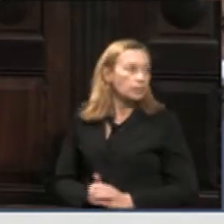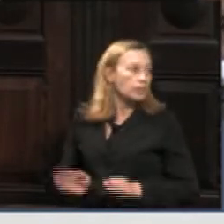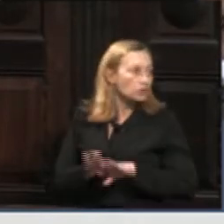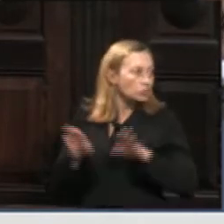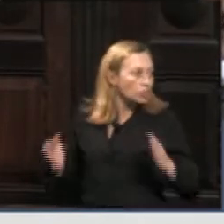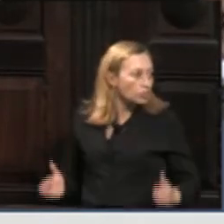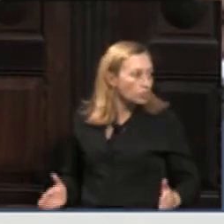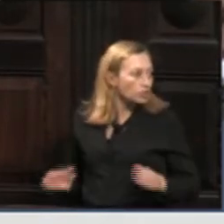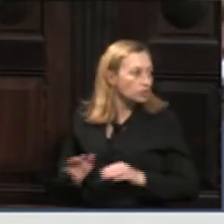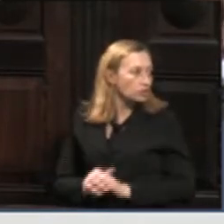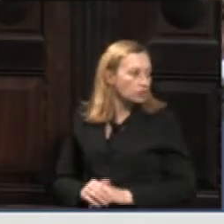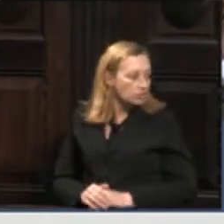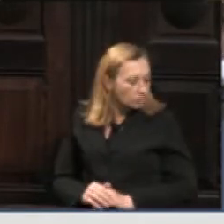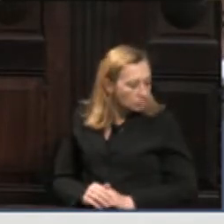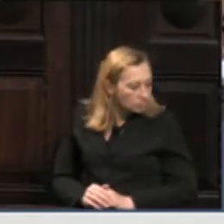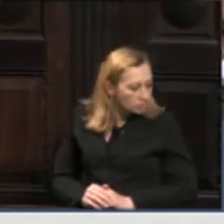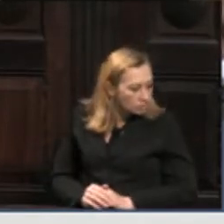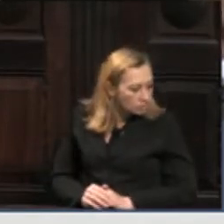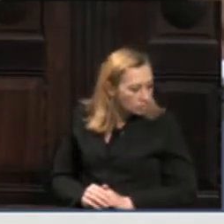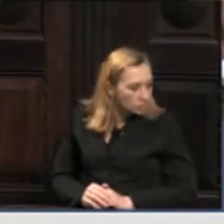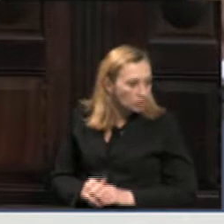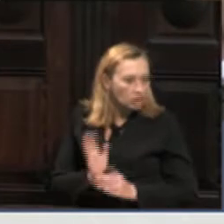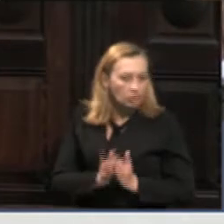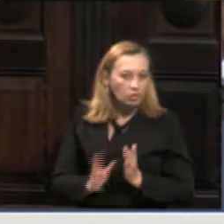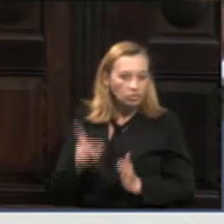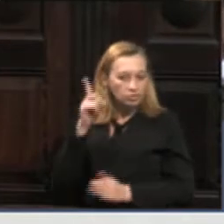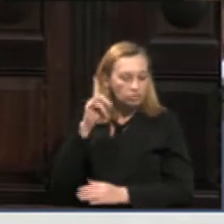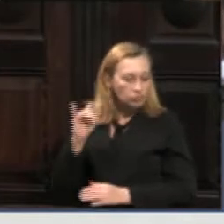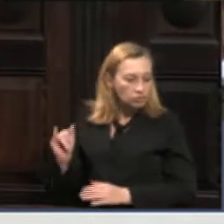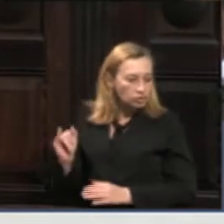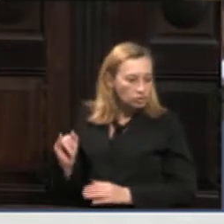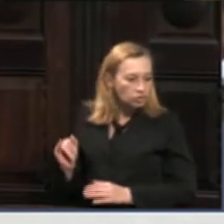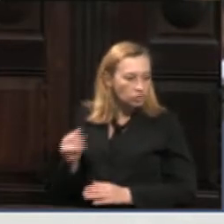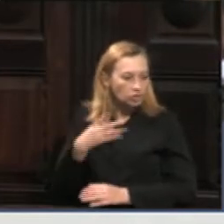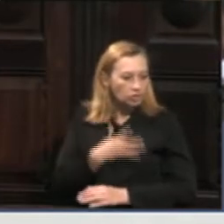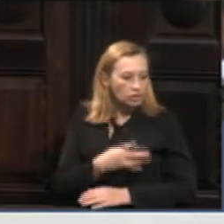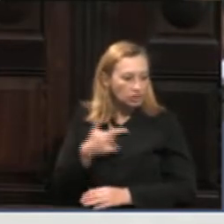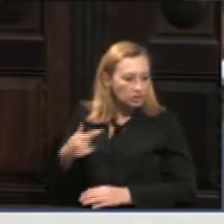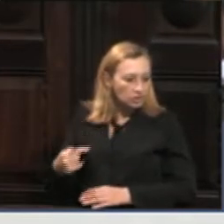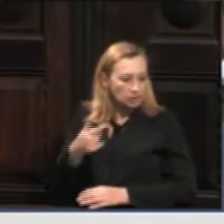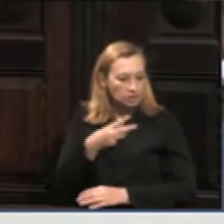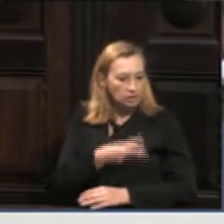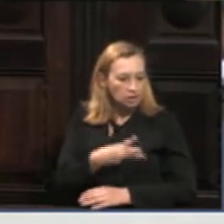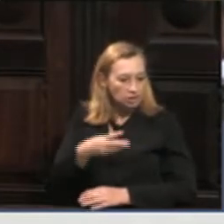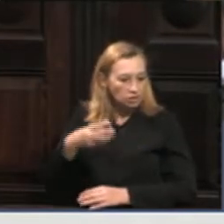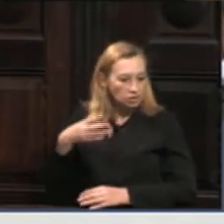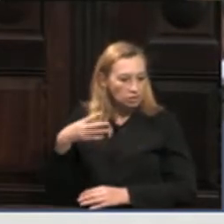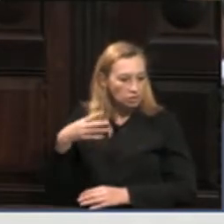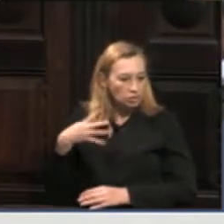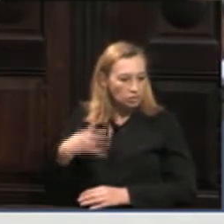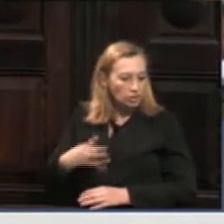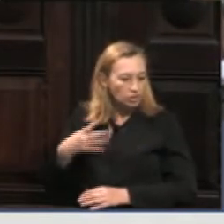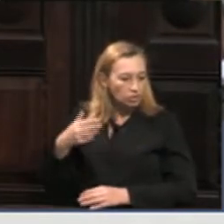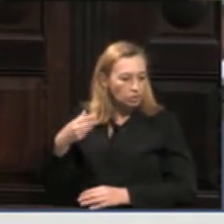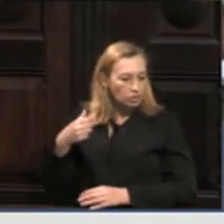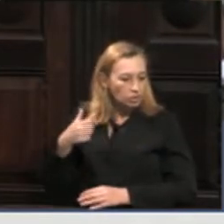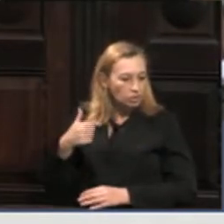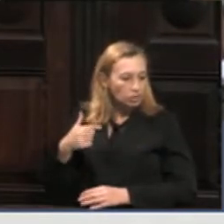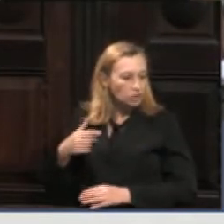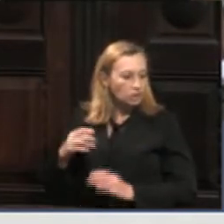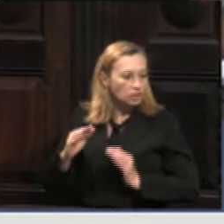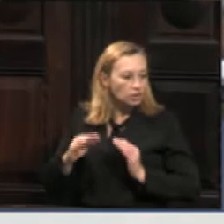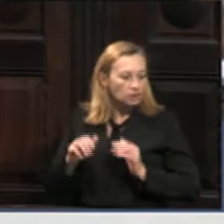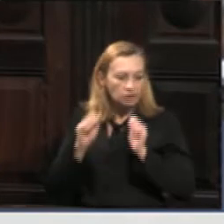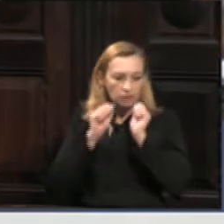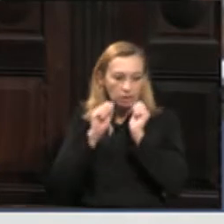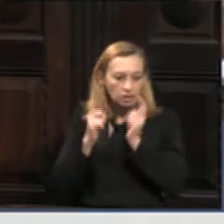mesa requerimento para inclusão na ordem do dia, de acordo com o artigo 47.3, parágrafo 1º do Regimento Interno desta Casa Legislativa, que